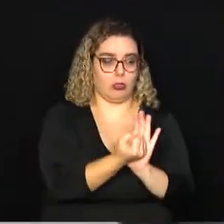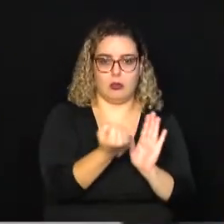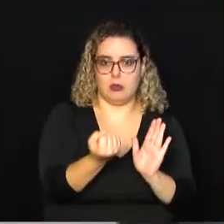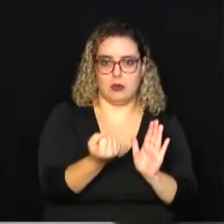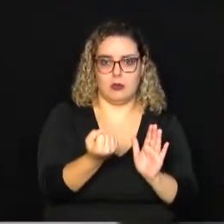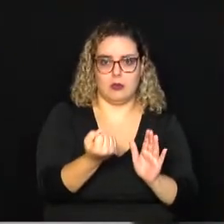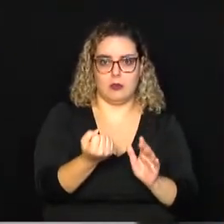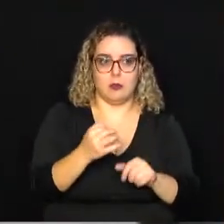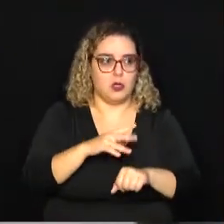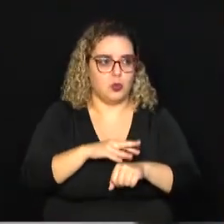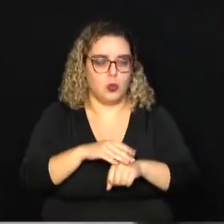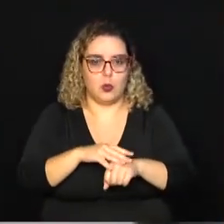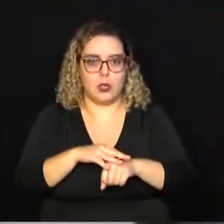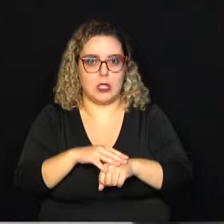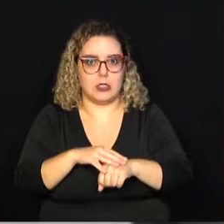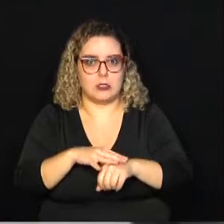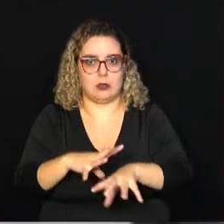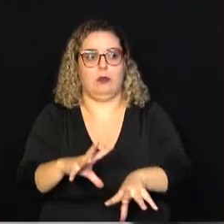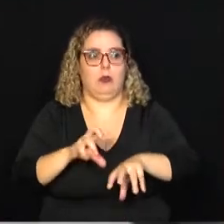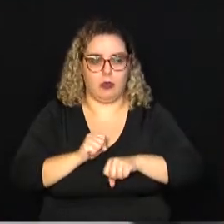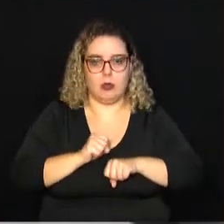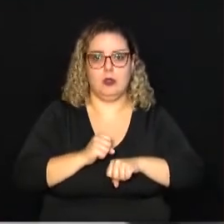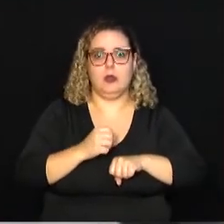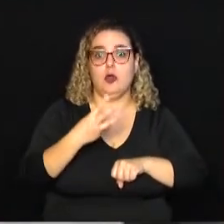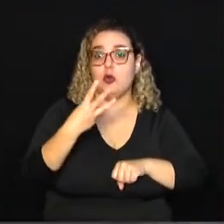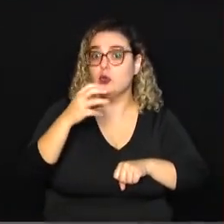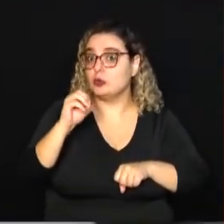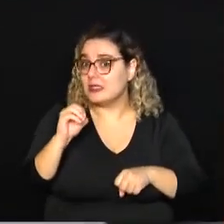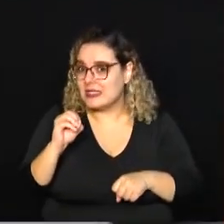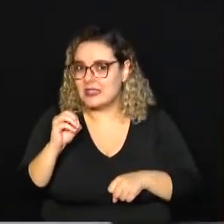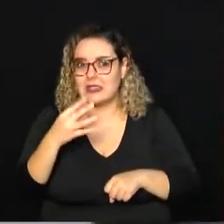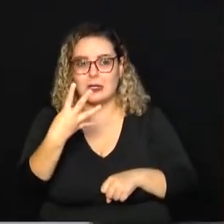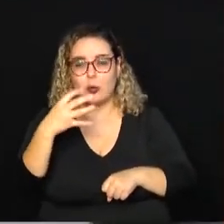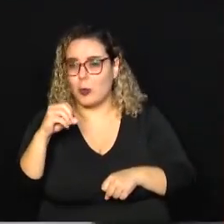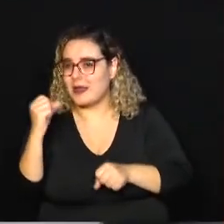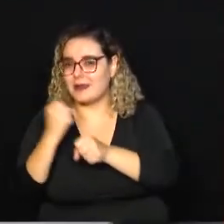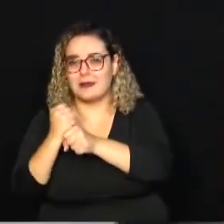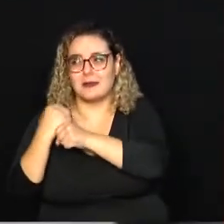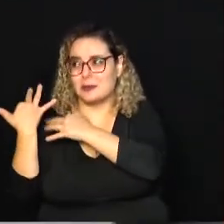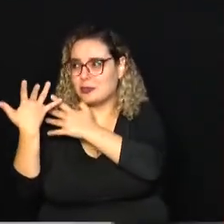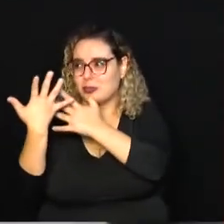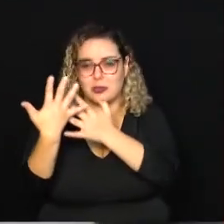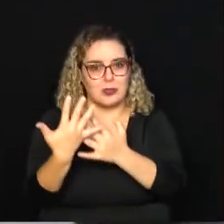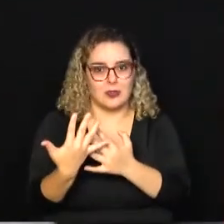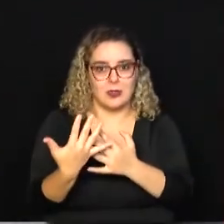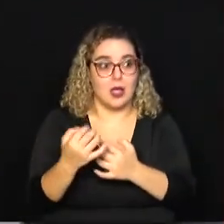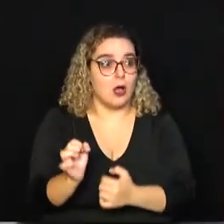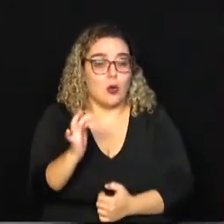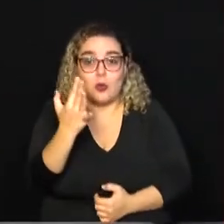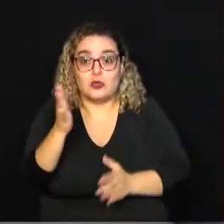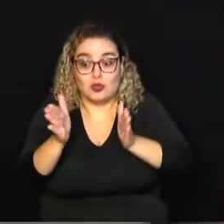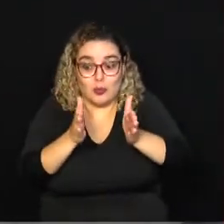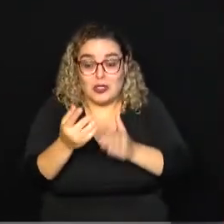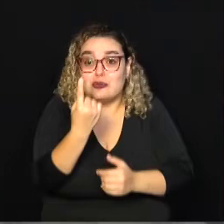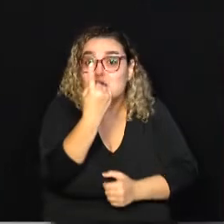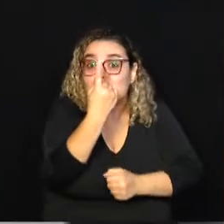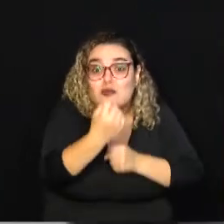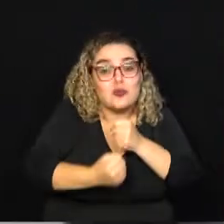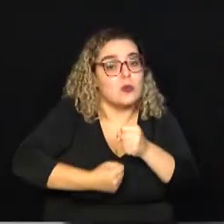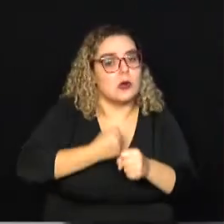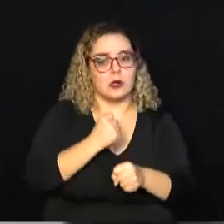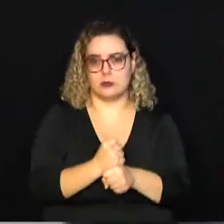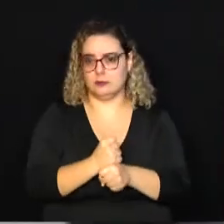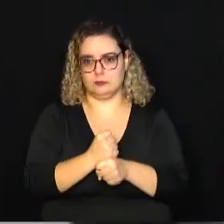infecciosa nos últimos 30, 40 anos provocar nada parecido com isso no prazo de um ano. Né? Nós estamos vivendo uma